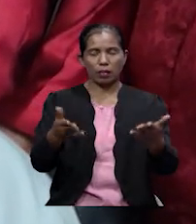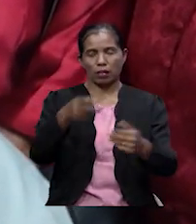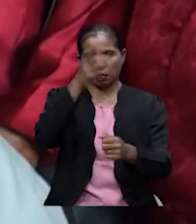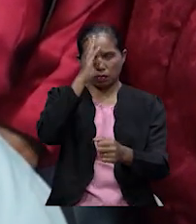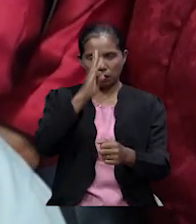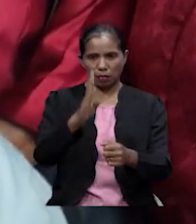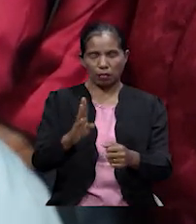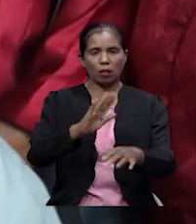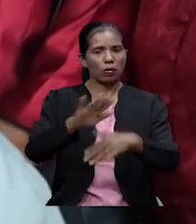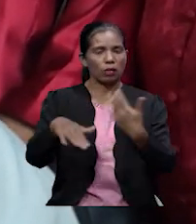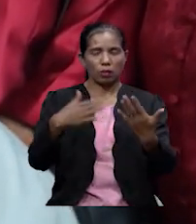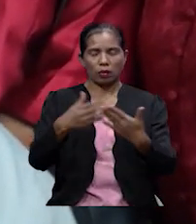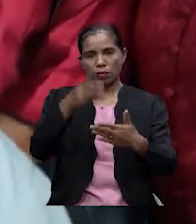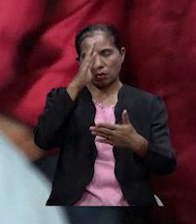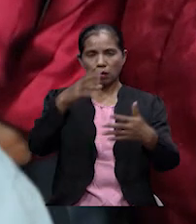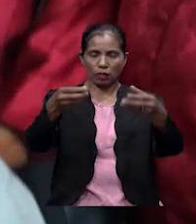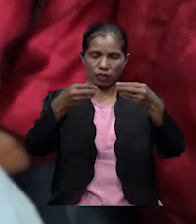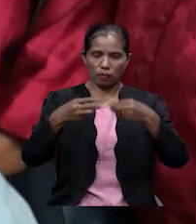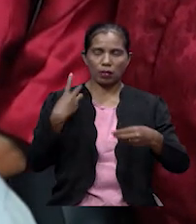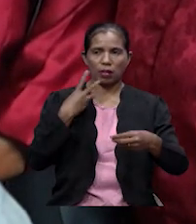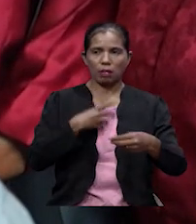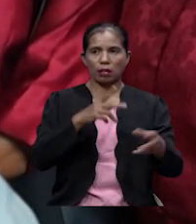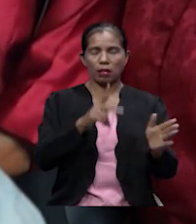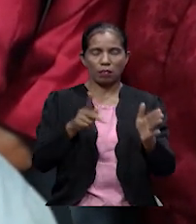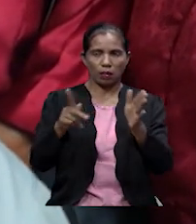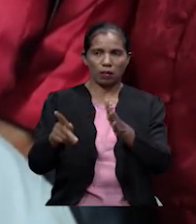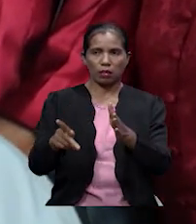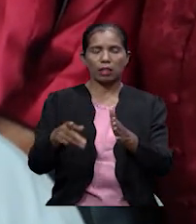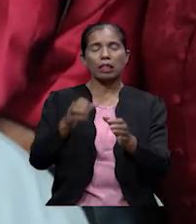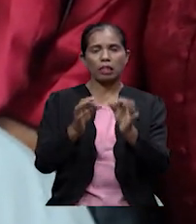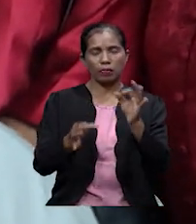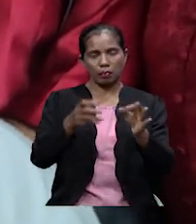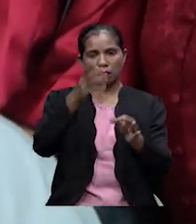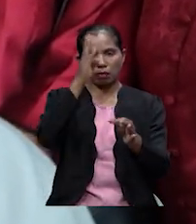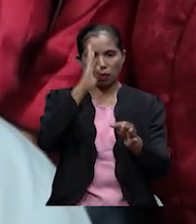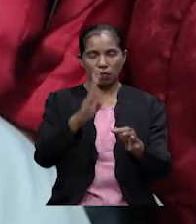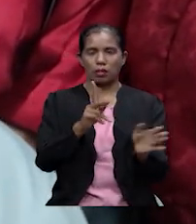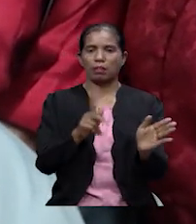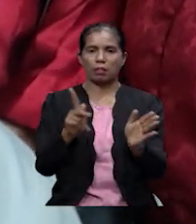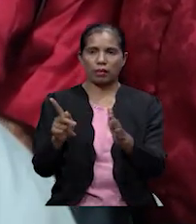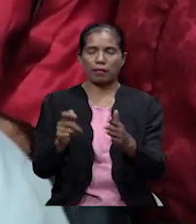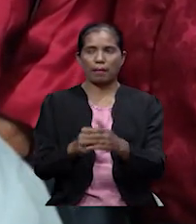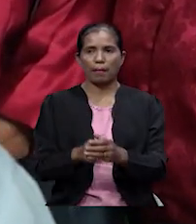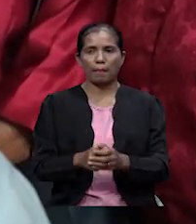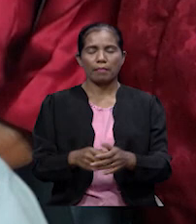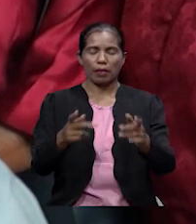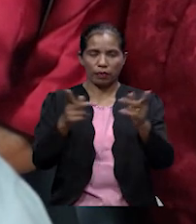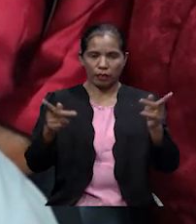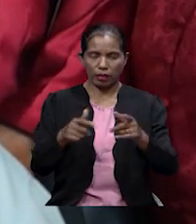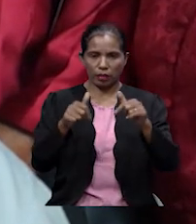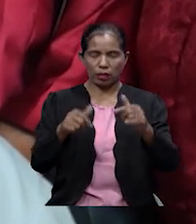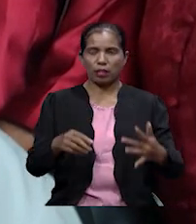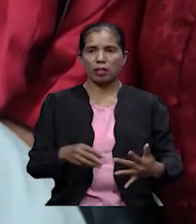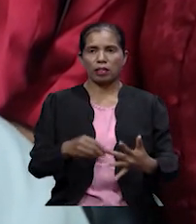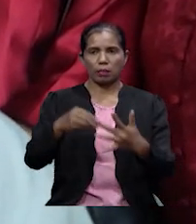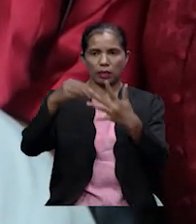ba watu tu nebe maroma atu adela plano mabe karek mane maroma ke ne plan segundo zona de nemo zona de especial